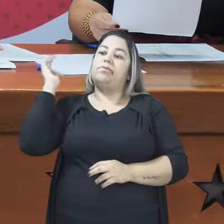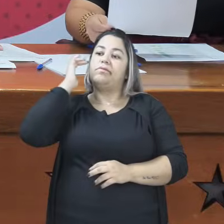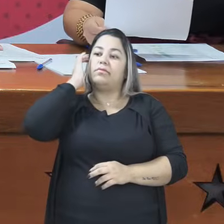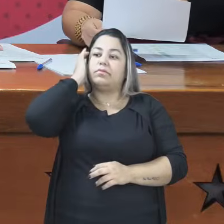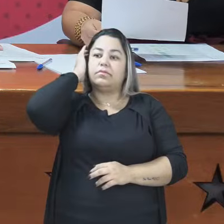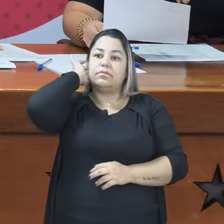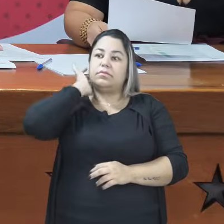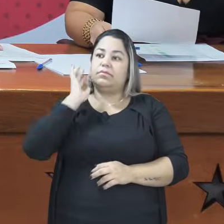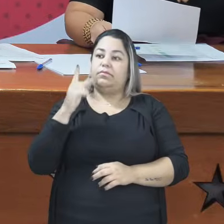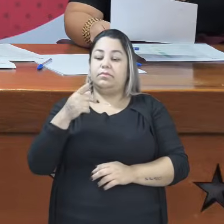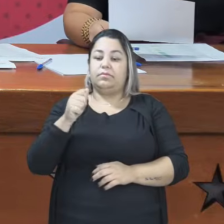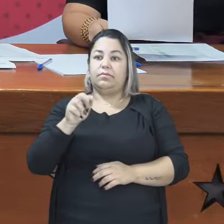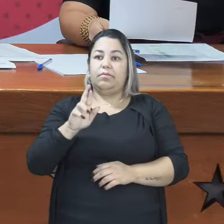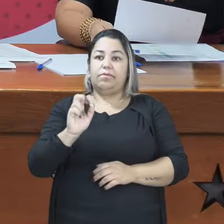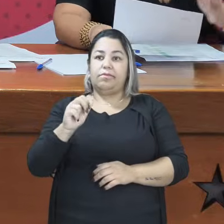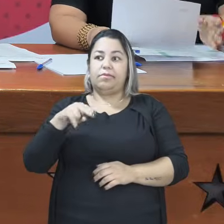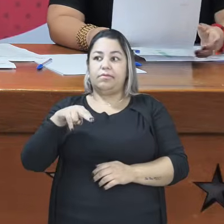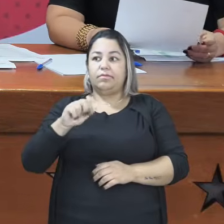Paraná,